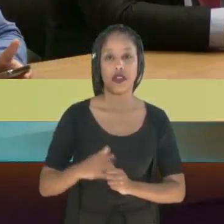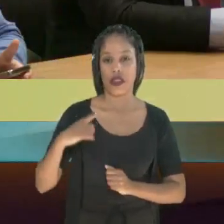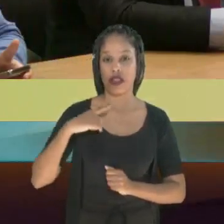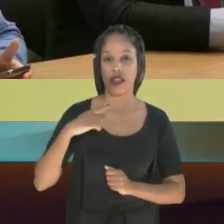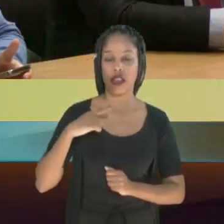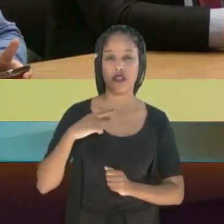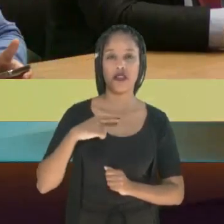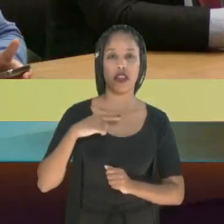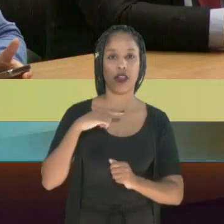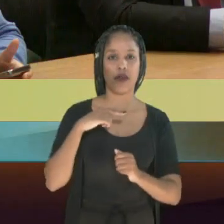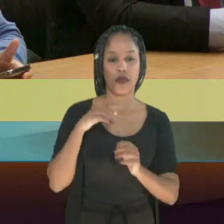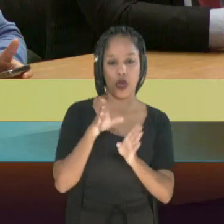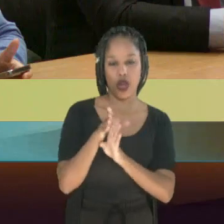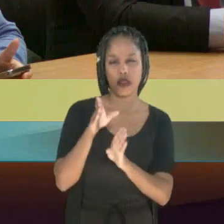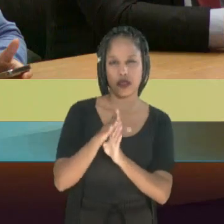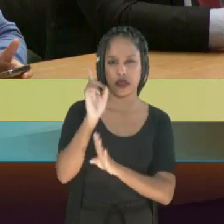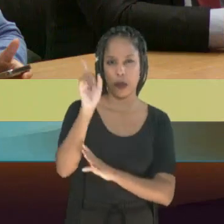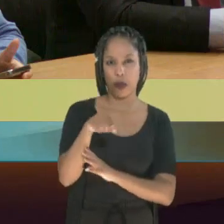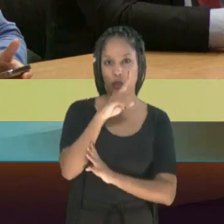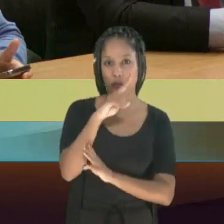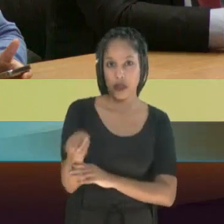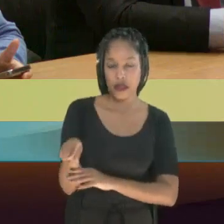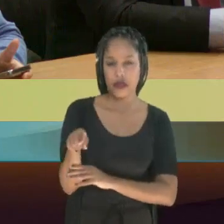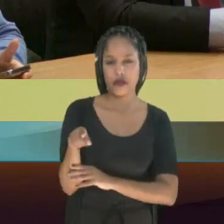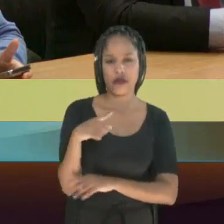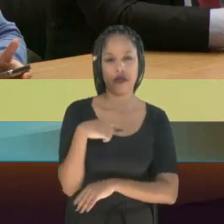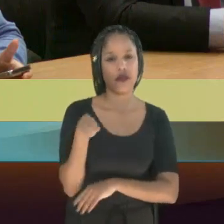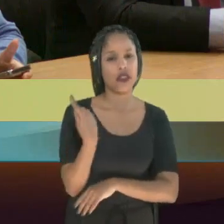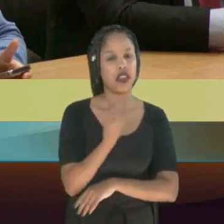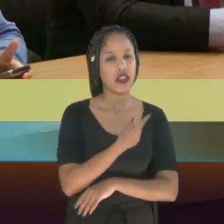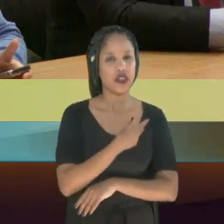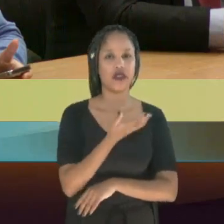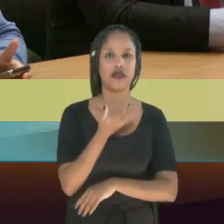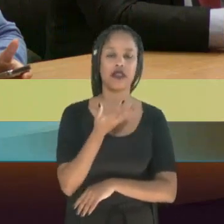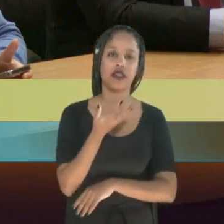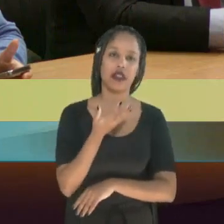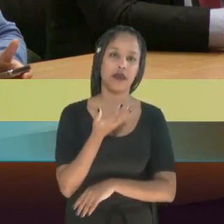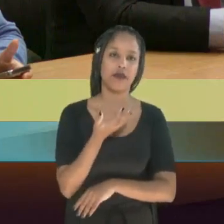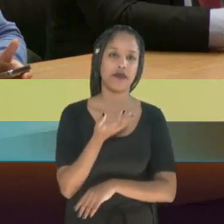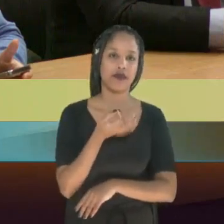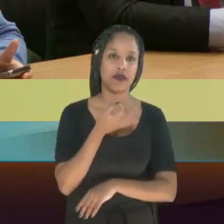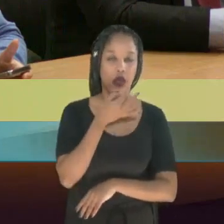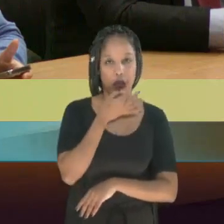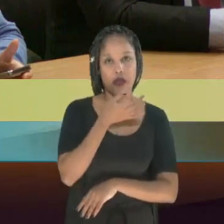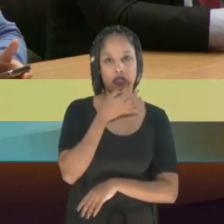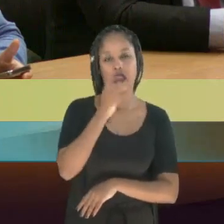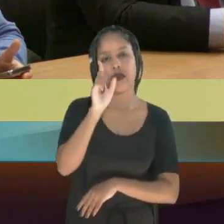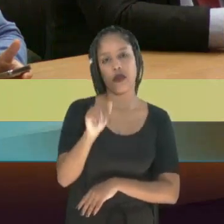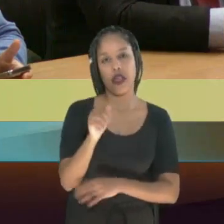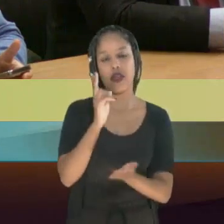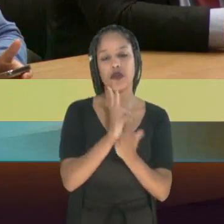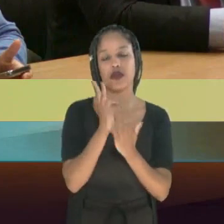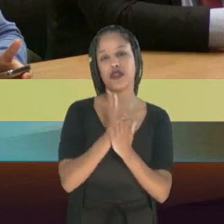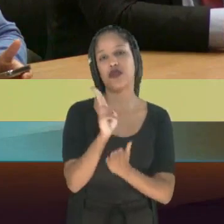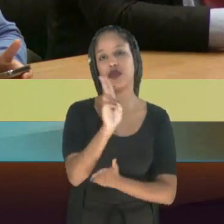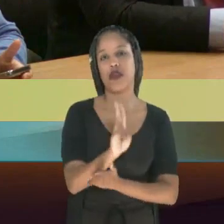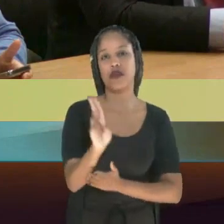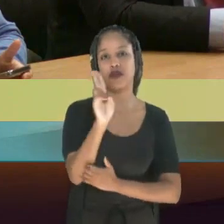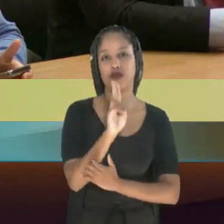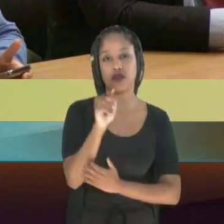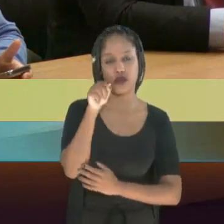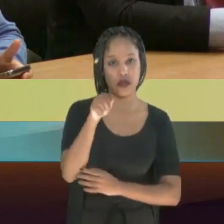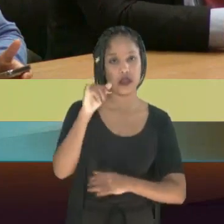da proibição dessa substância, é por manter o uso do defensivo